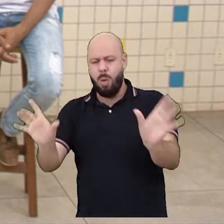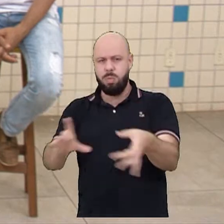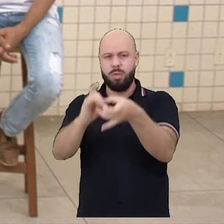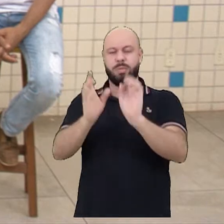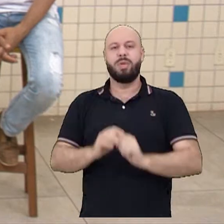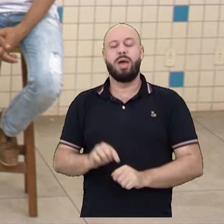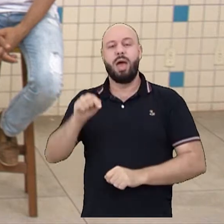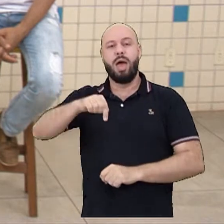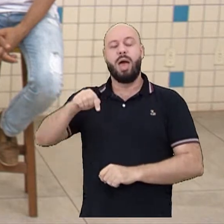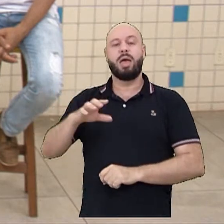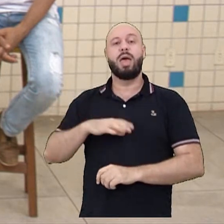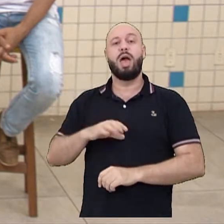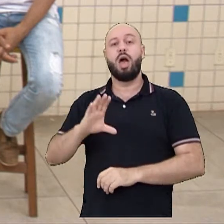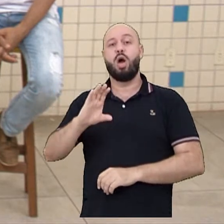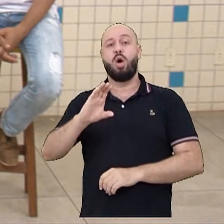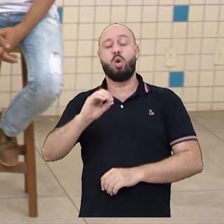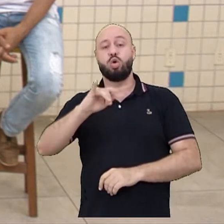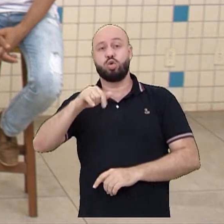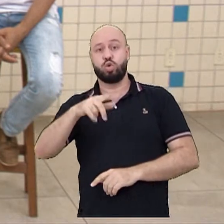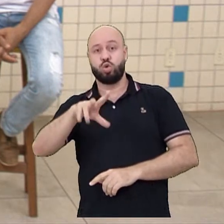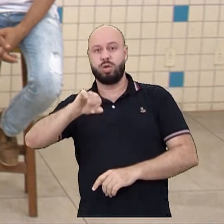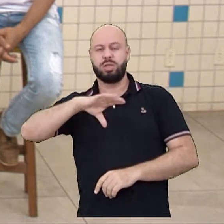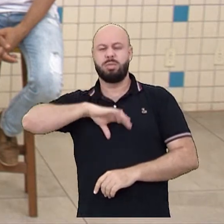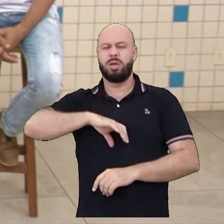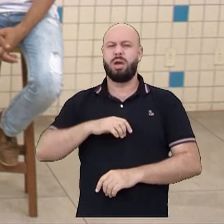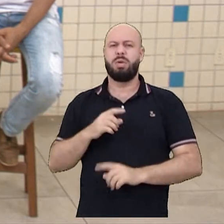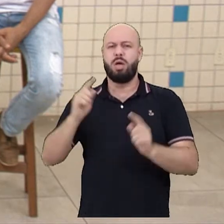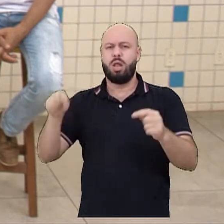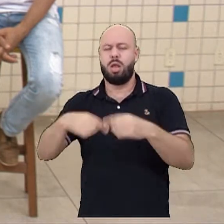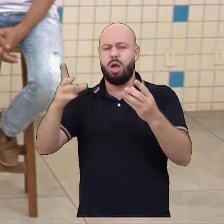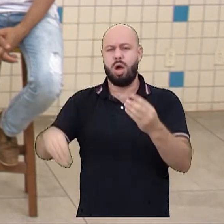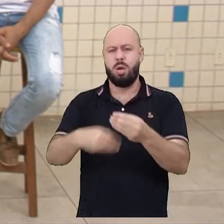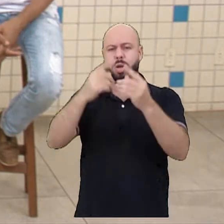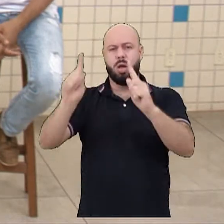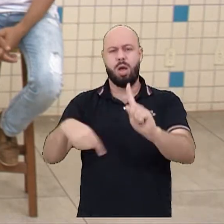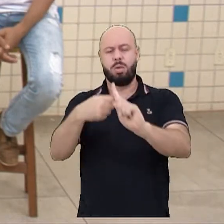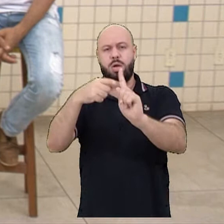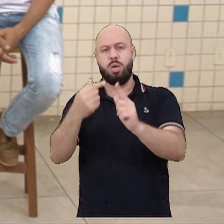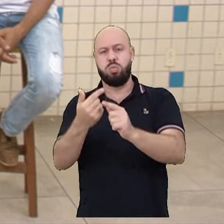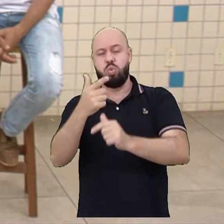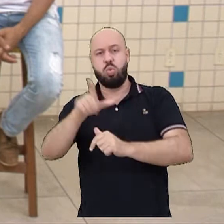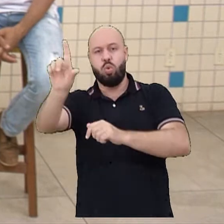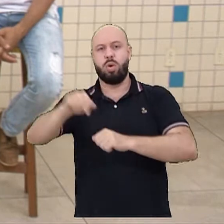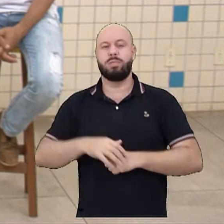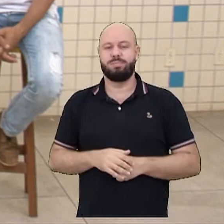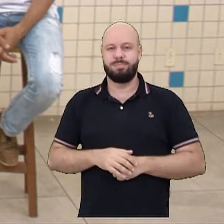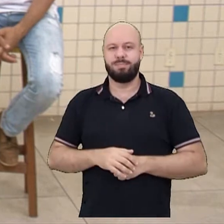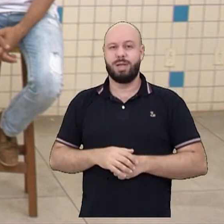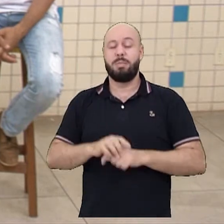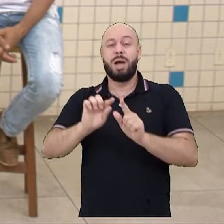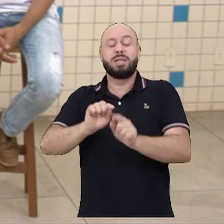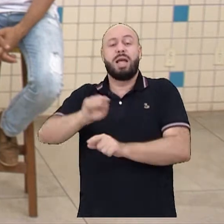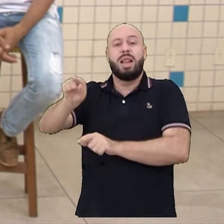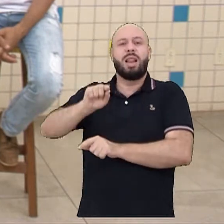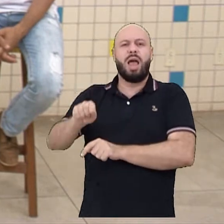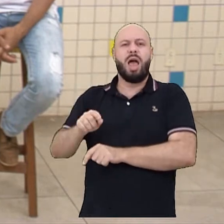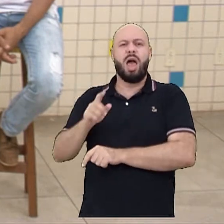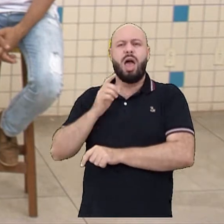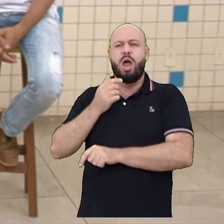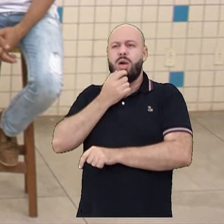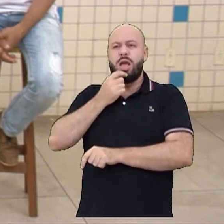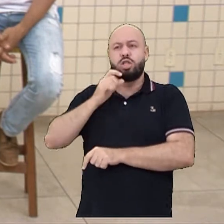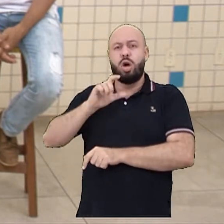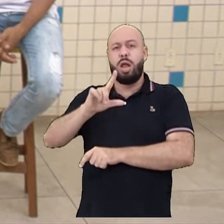chamamos de conjunções, né? Adversativas, aditivas, alternativas. Lá é simplesmente link words. Aqui a